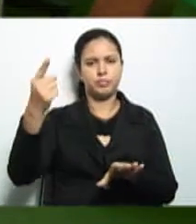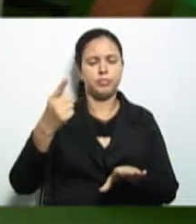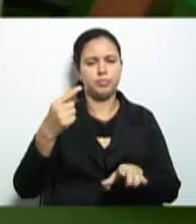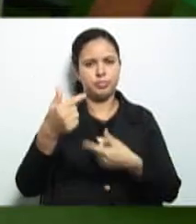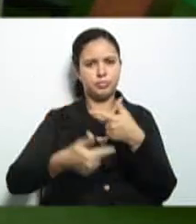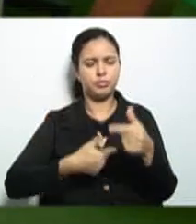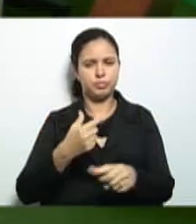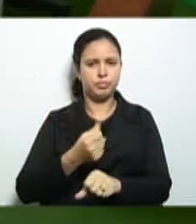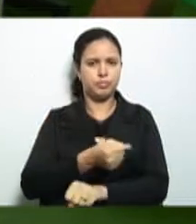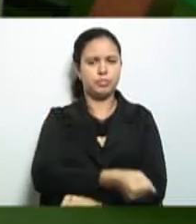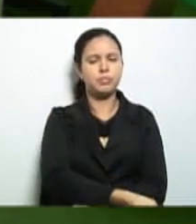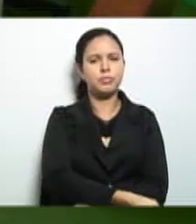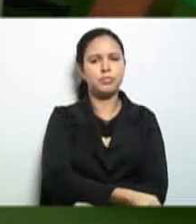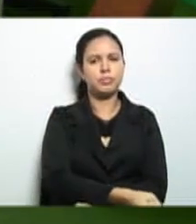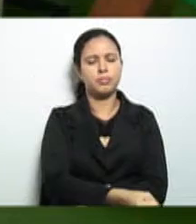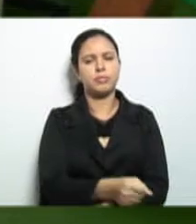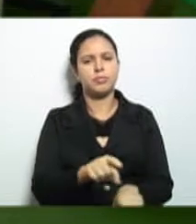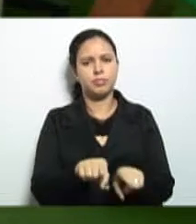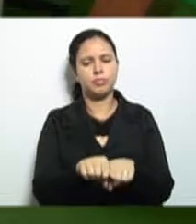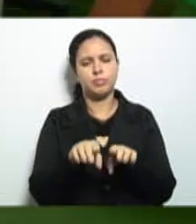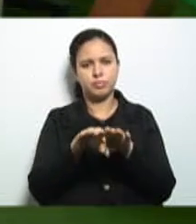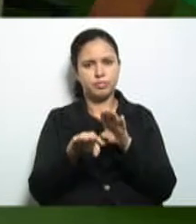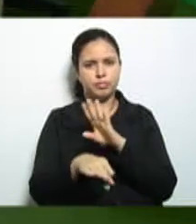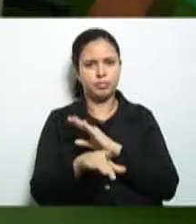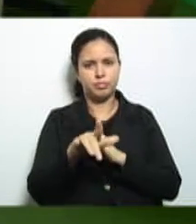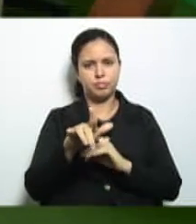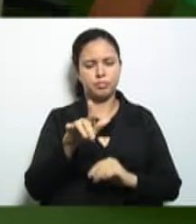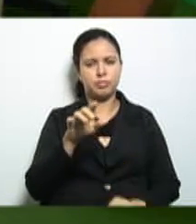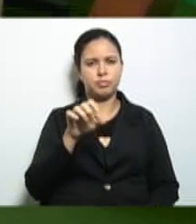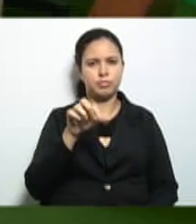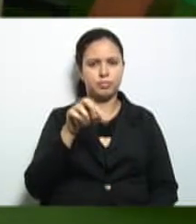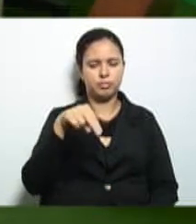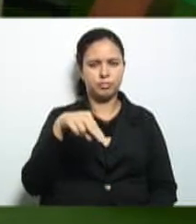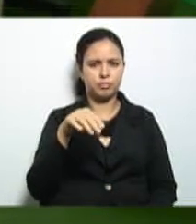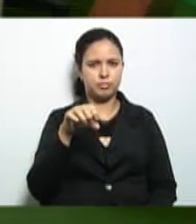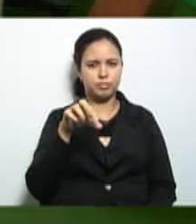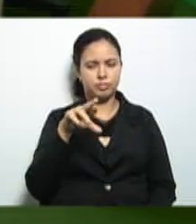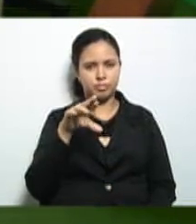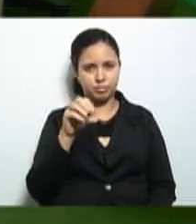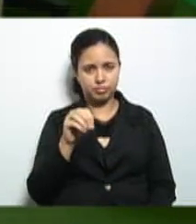escravo e a desigualdade de gênero no meio do trabalho.